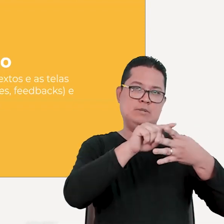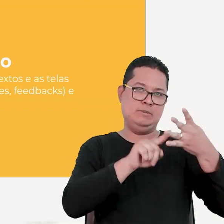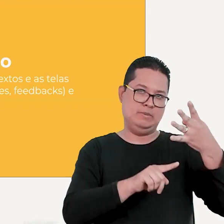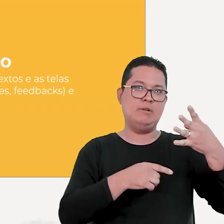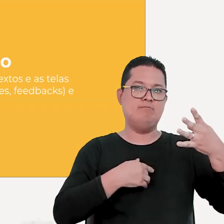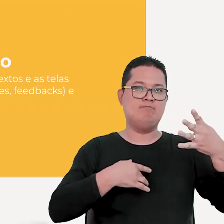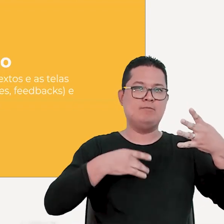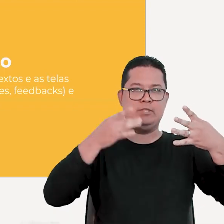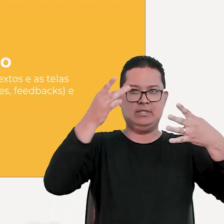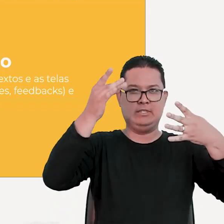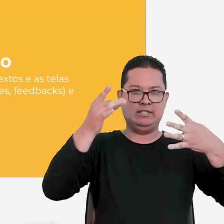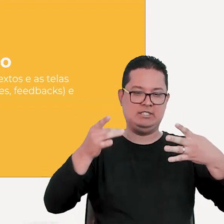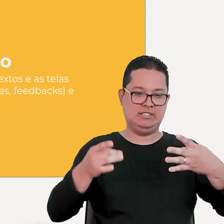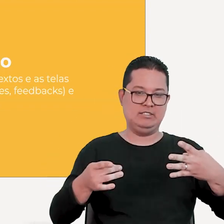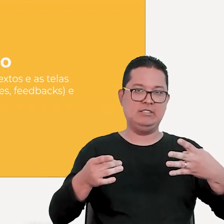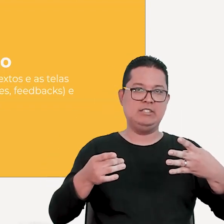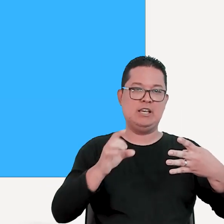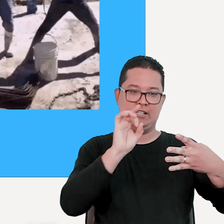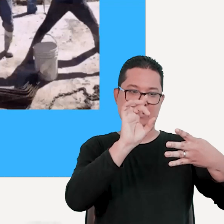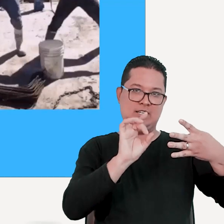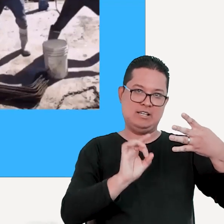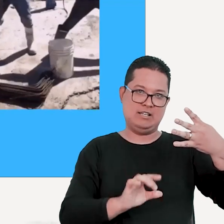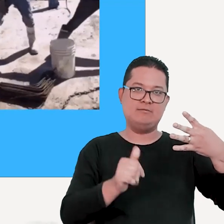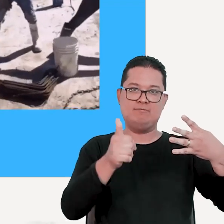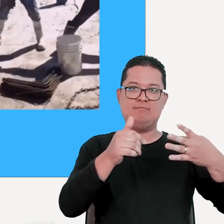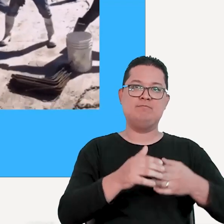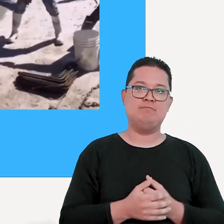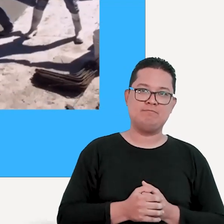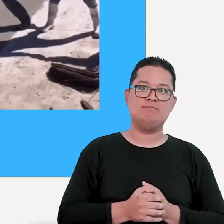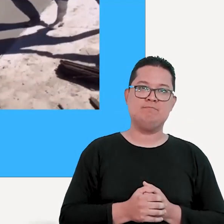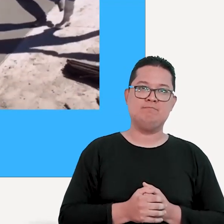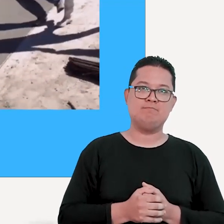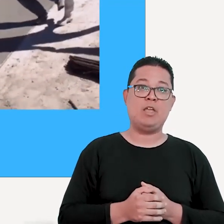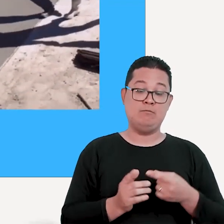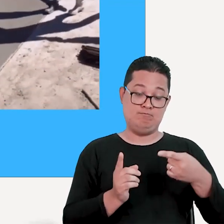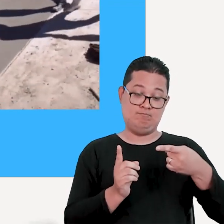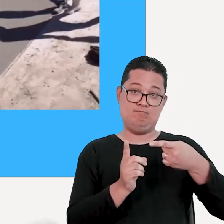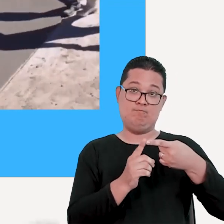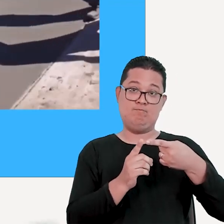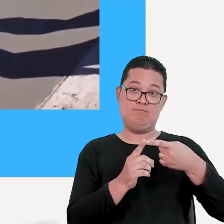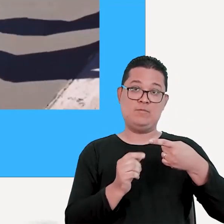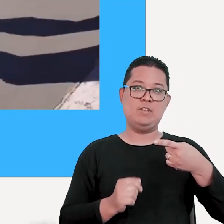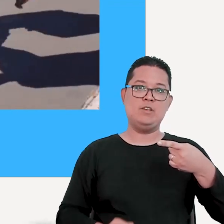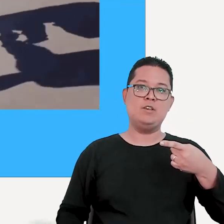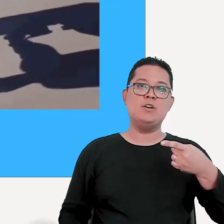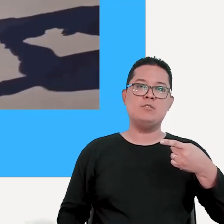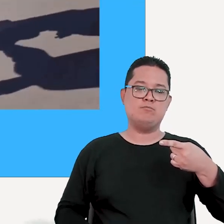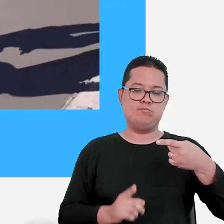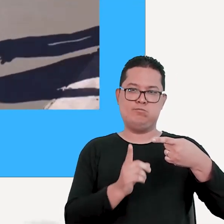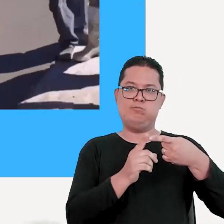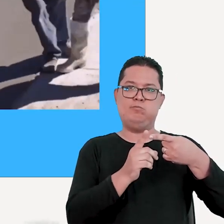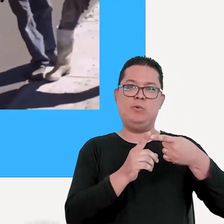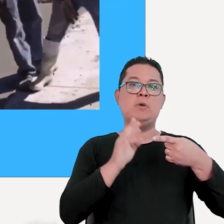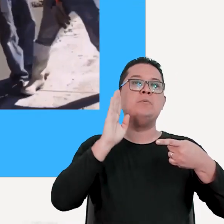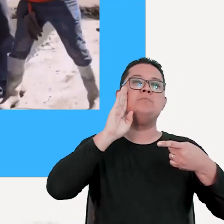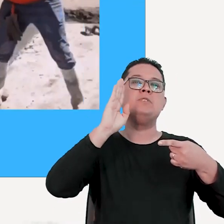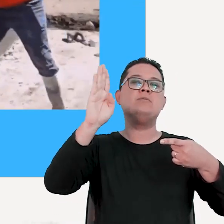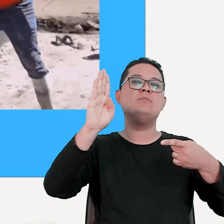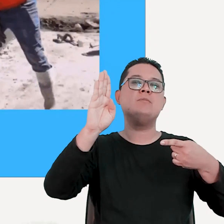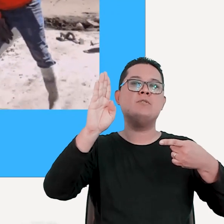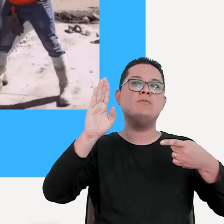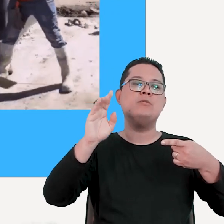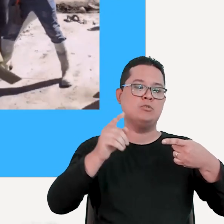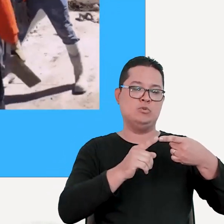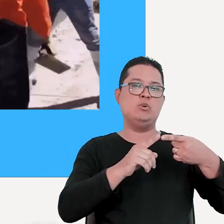passos. Falando sobre o kickoff. Então, o kickoff, o principal pilar dele, vamos